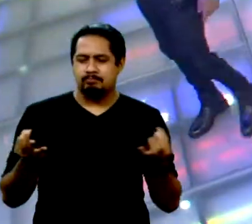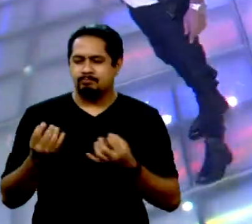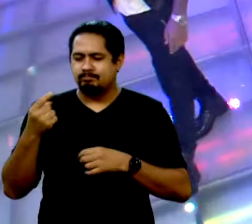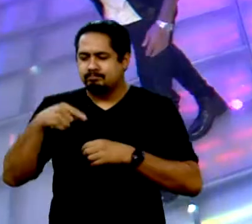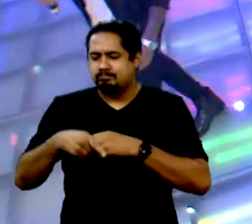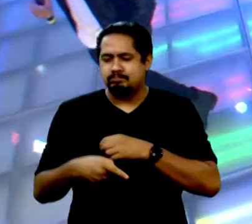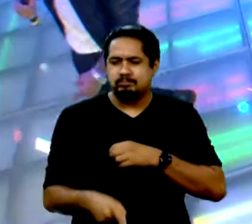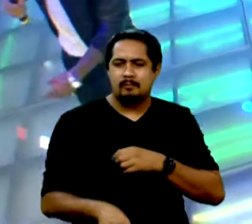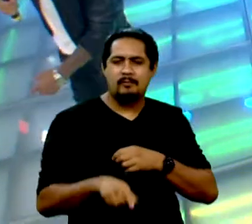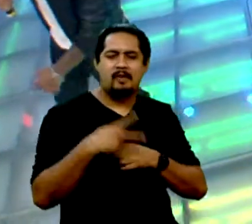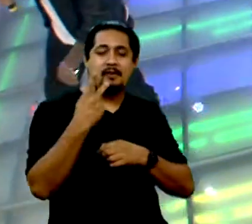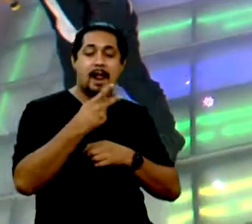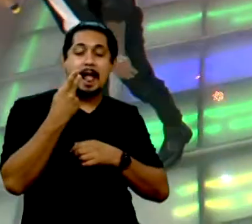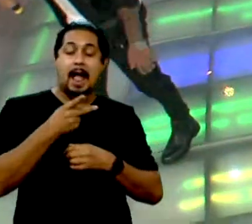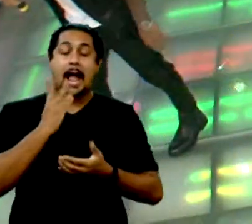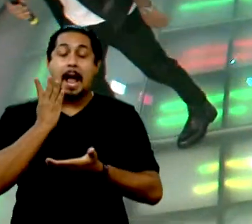que